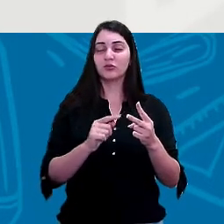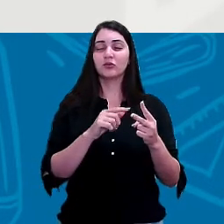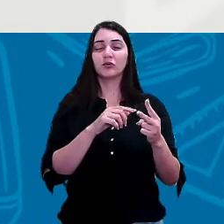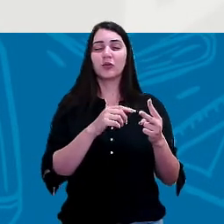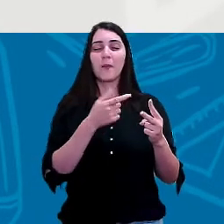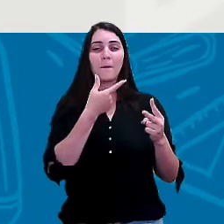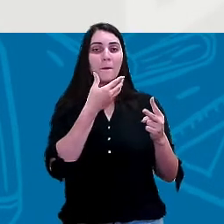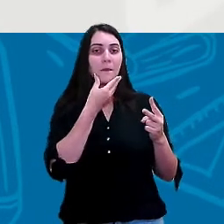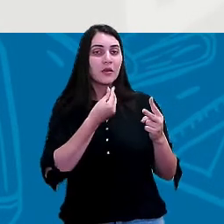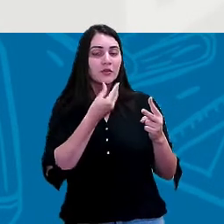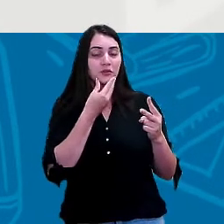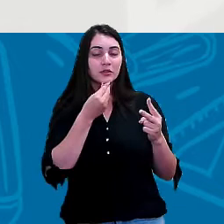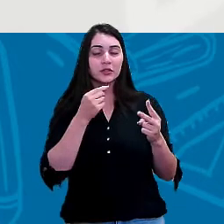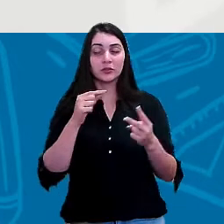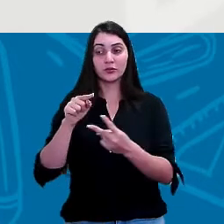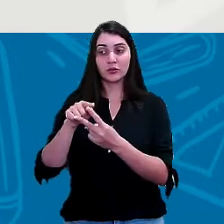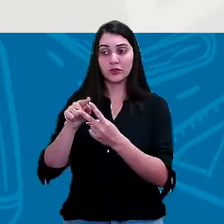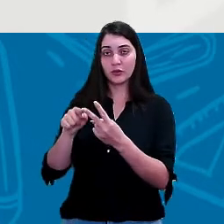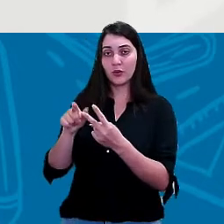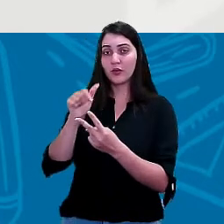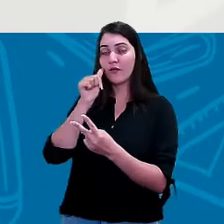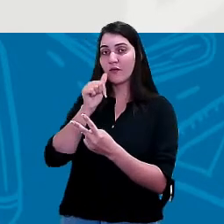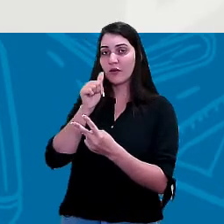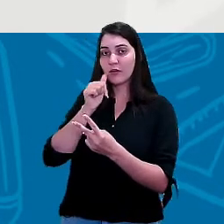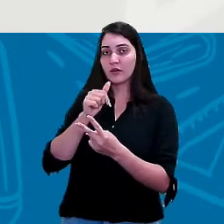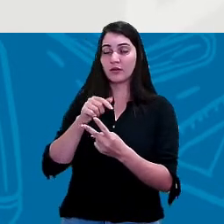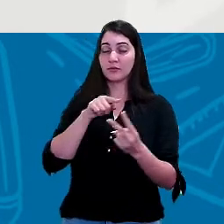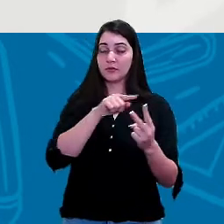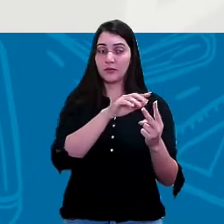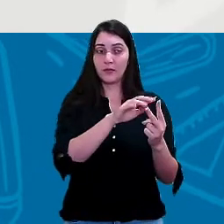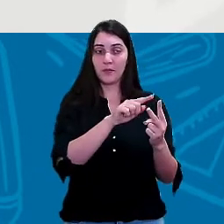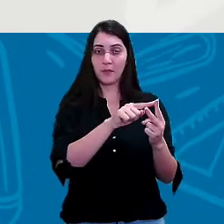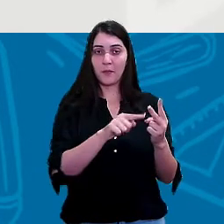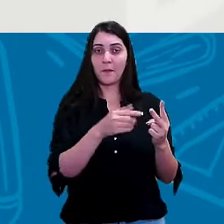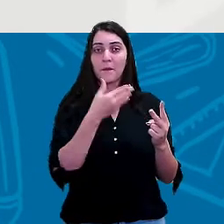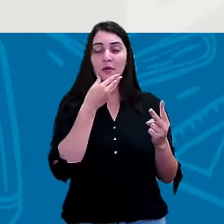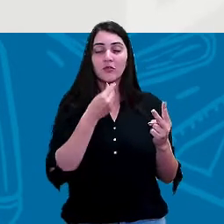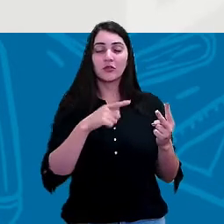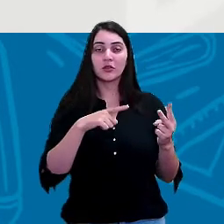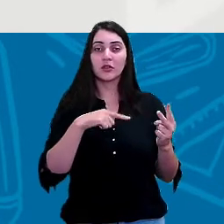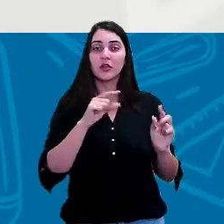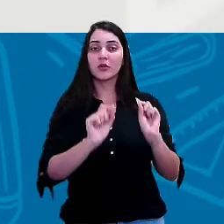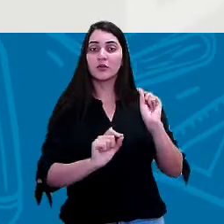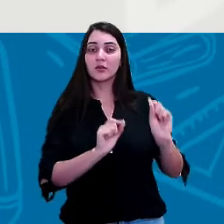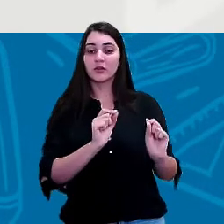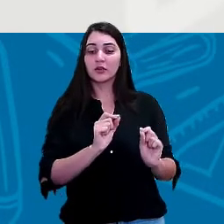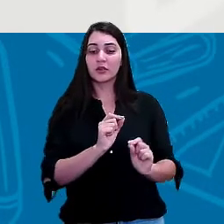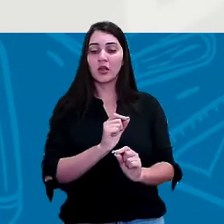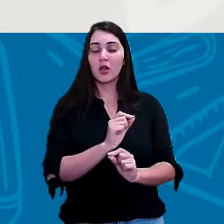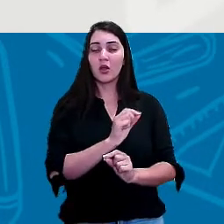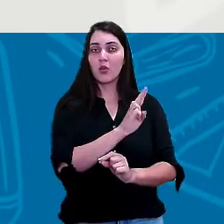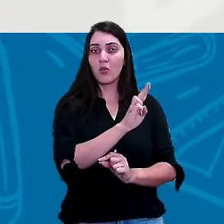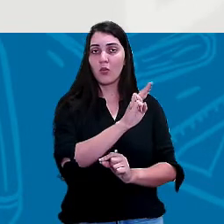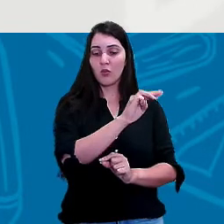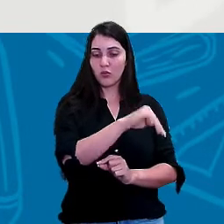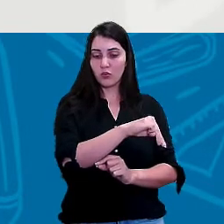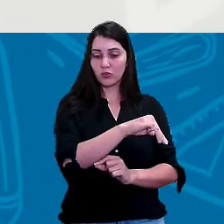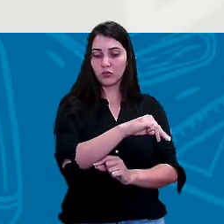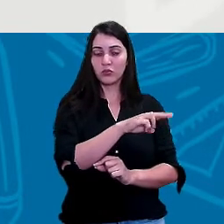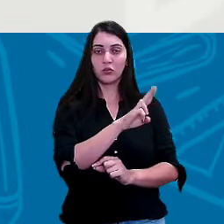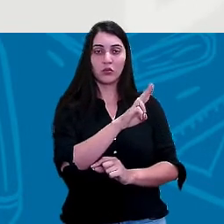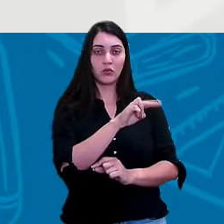masculino e 2 para feminino. Para o masculino nós temos um e uns. Um